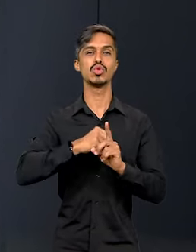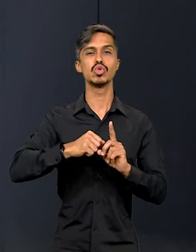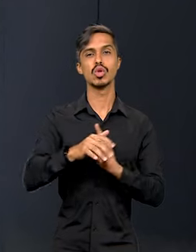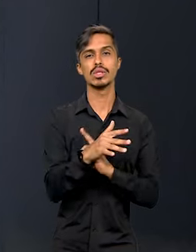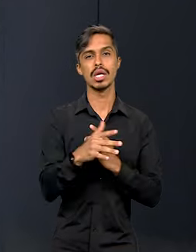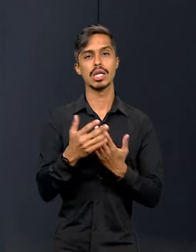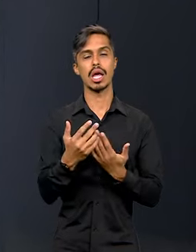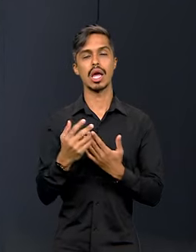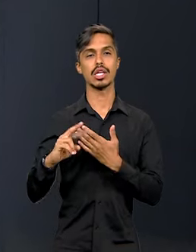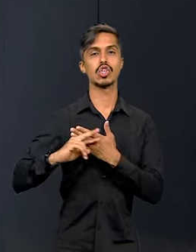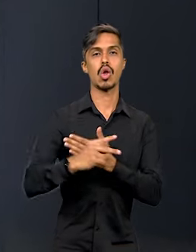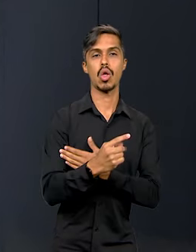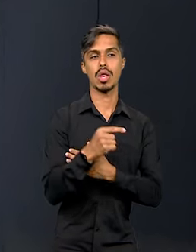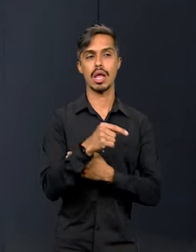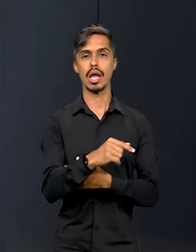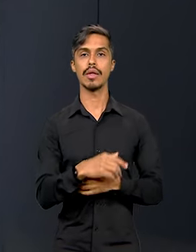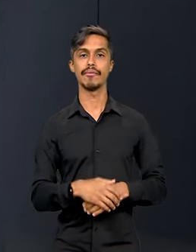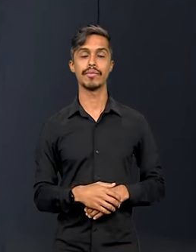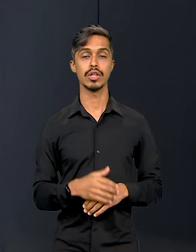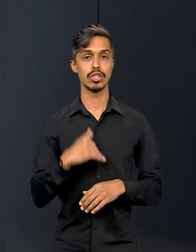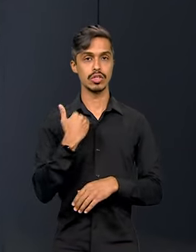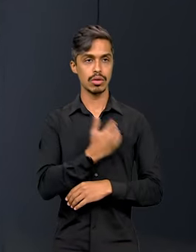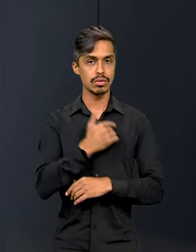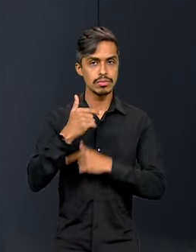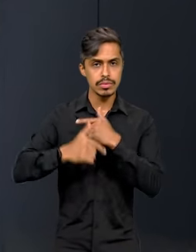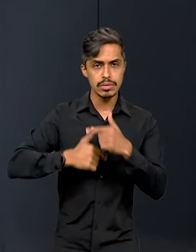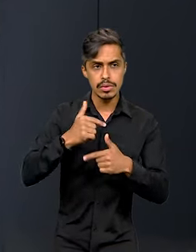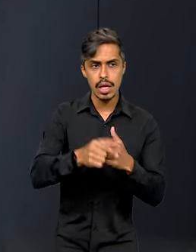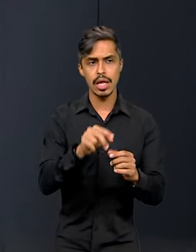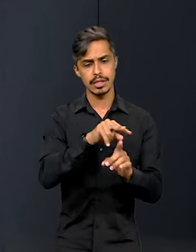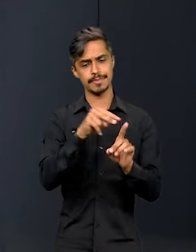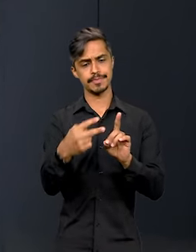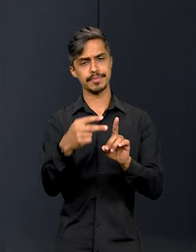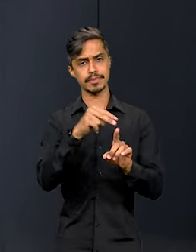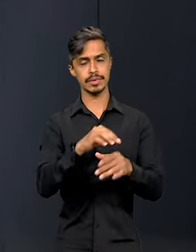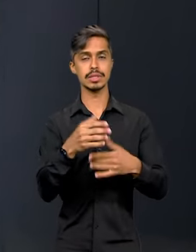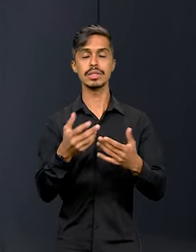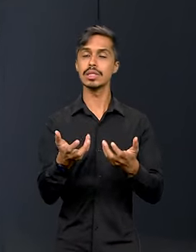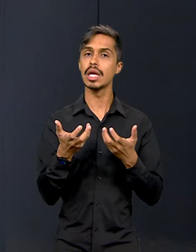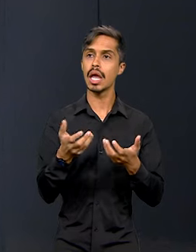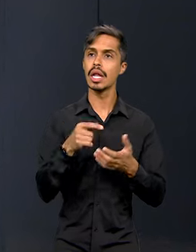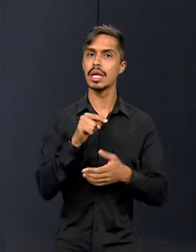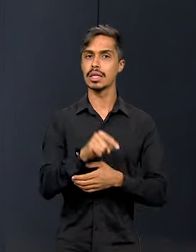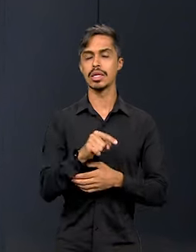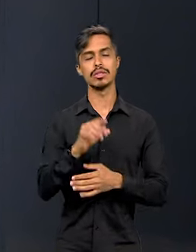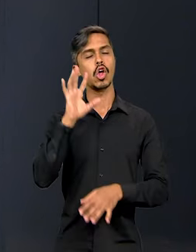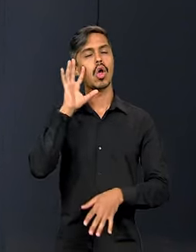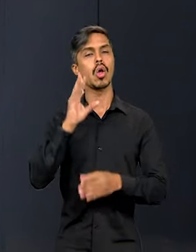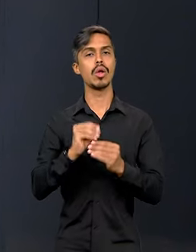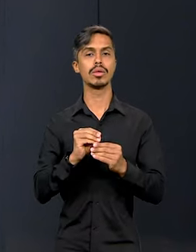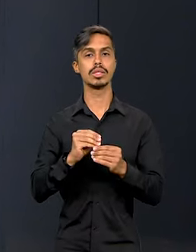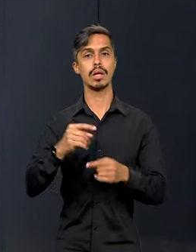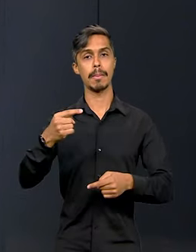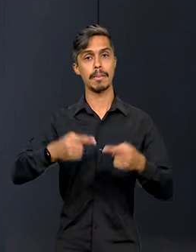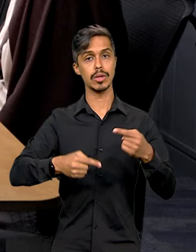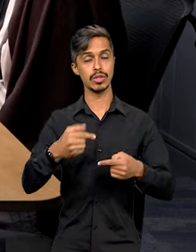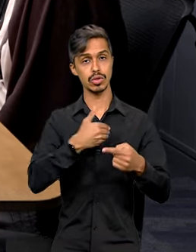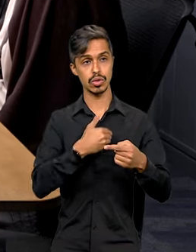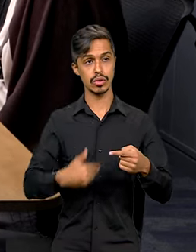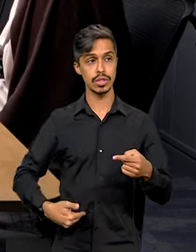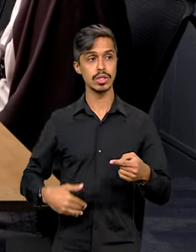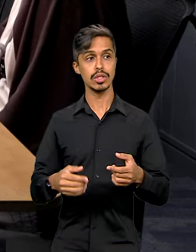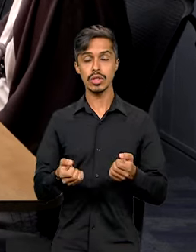que é social e então nós temos buscado trabalhar desde essa perspectiva e buscando essa essa esse entendimento de